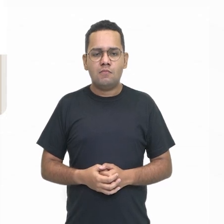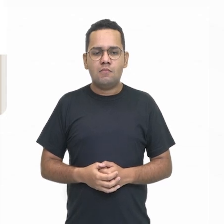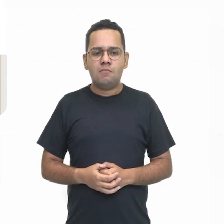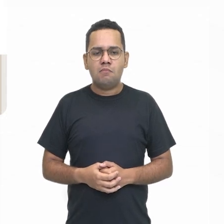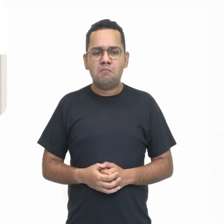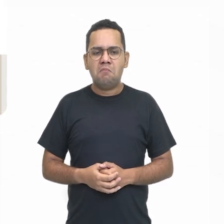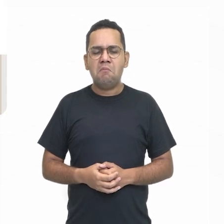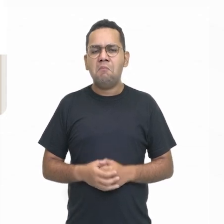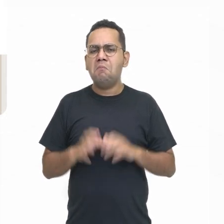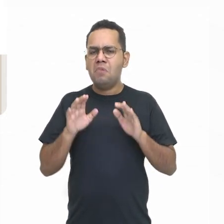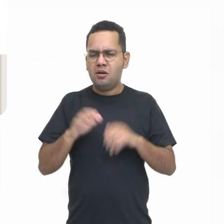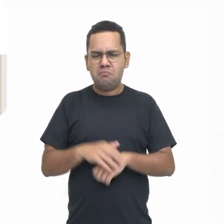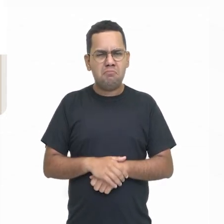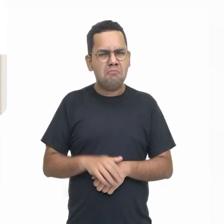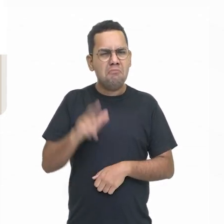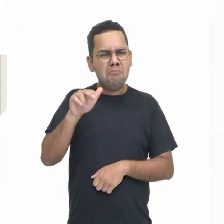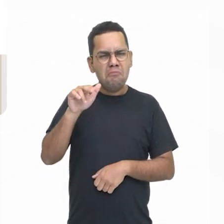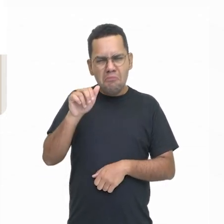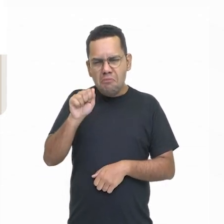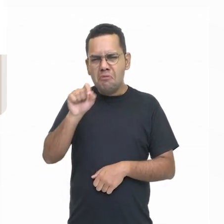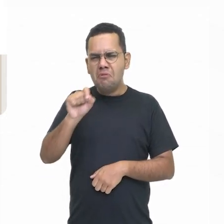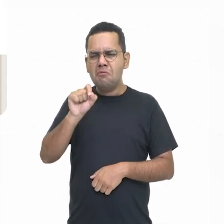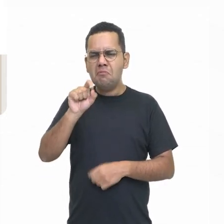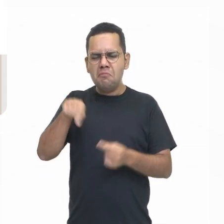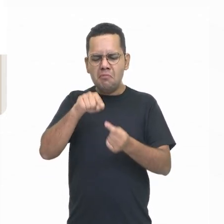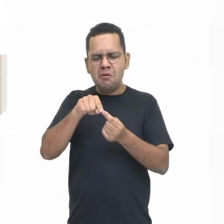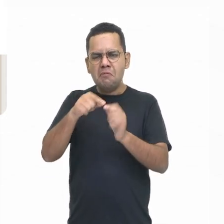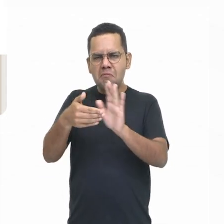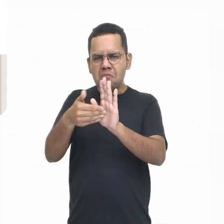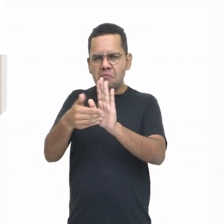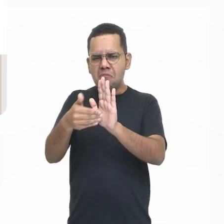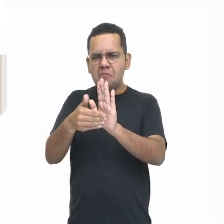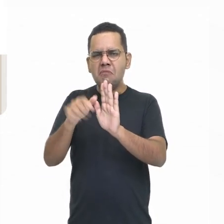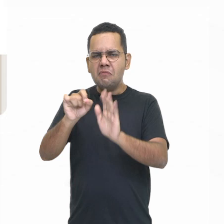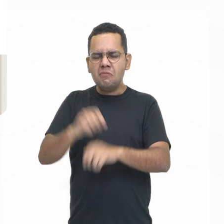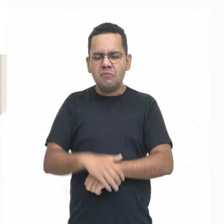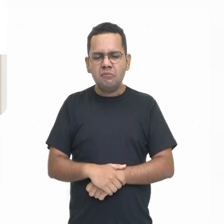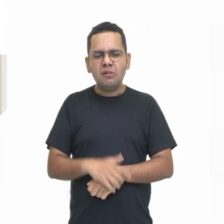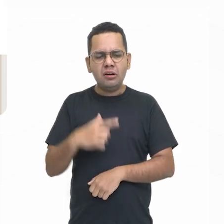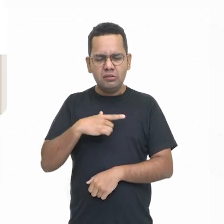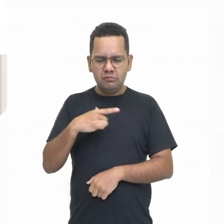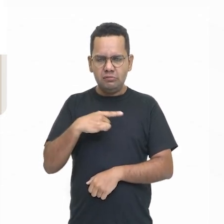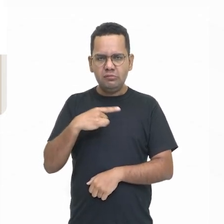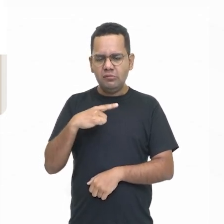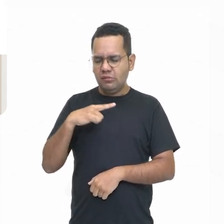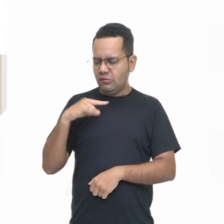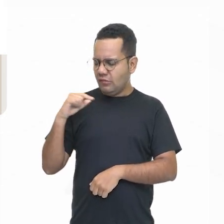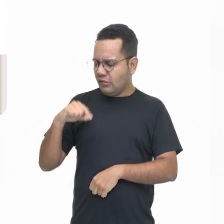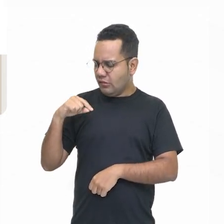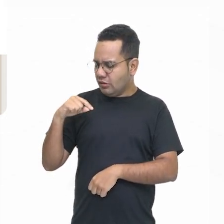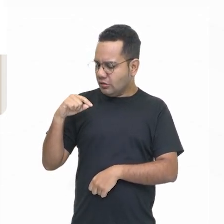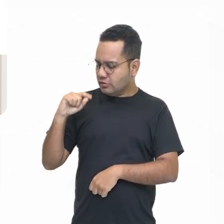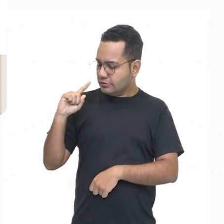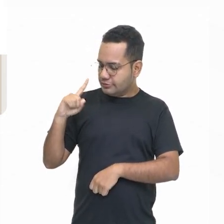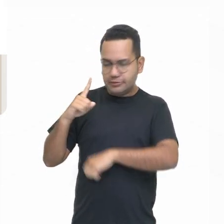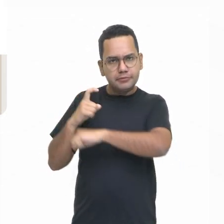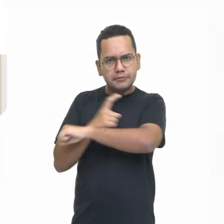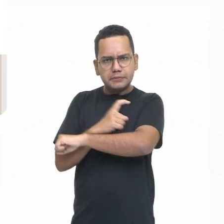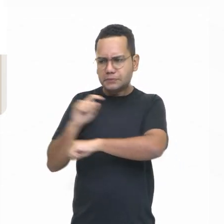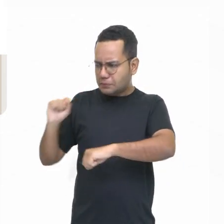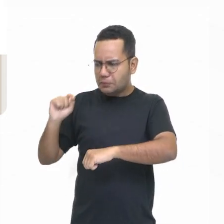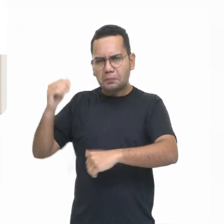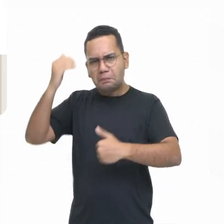intenção dos cientistas mostrar que os humanos evoluíram a partir dos macacos. E eles nem